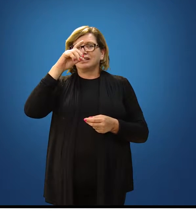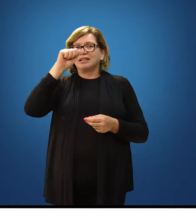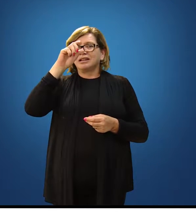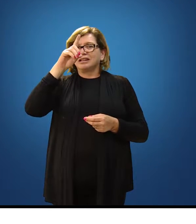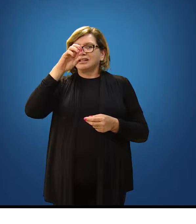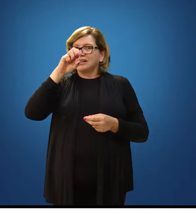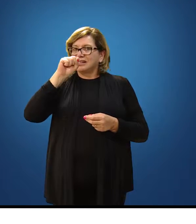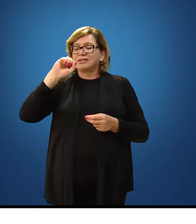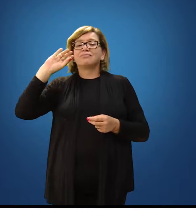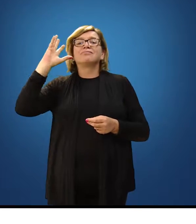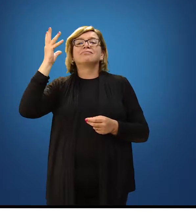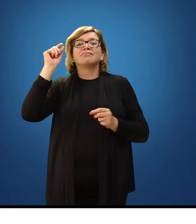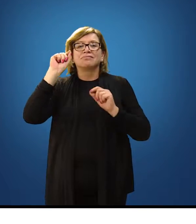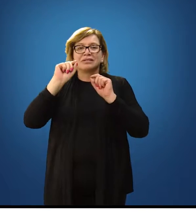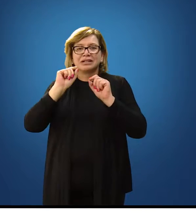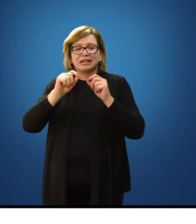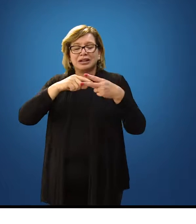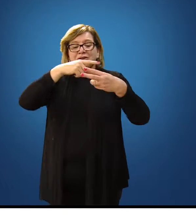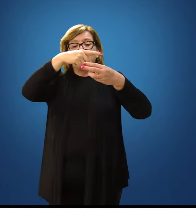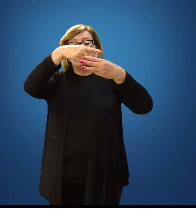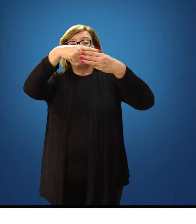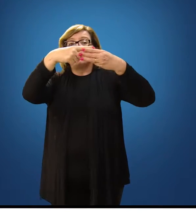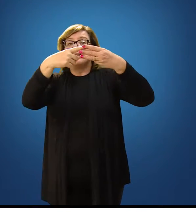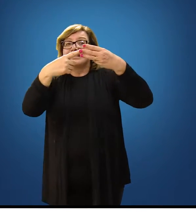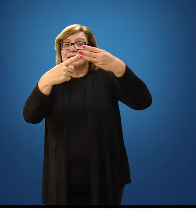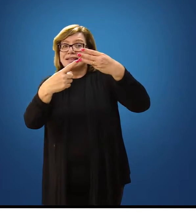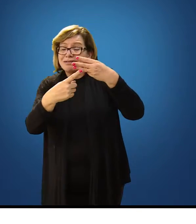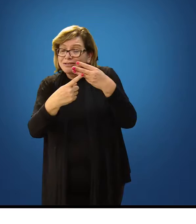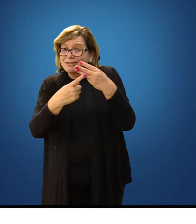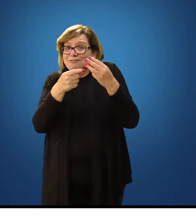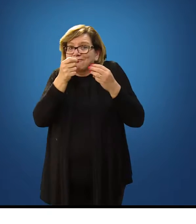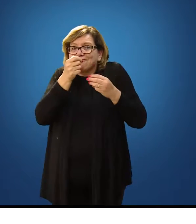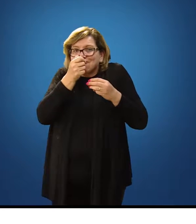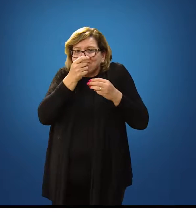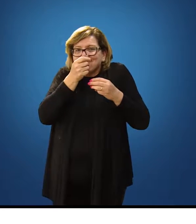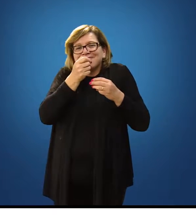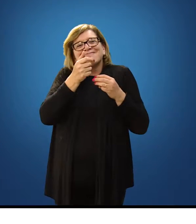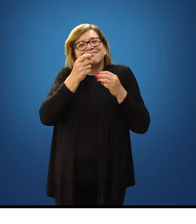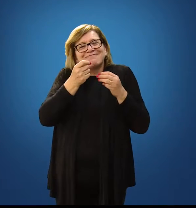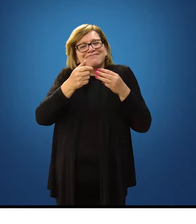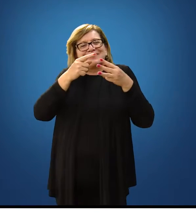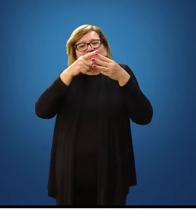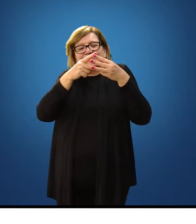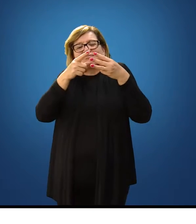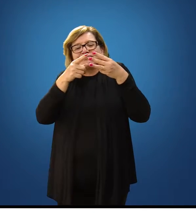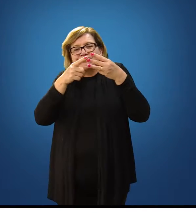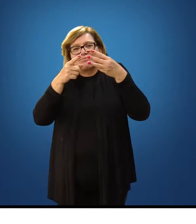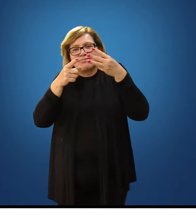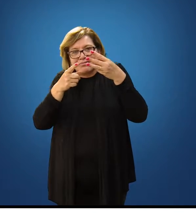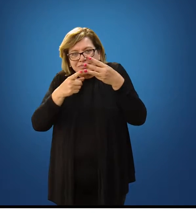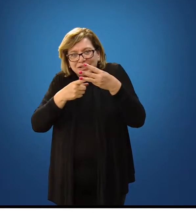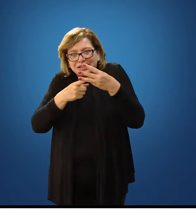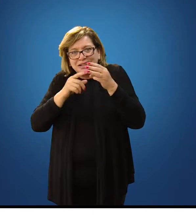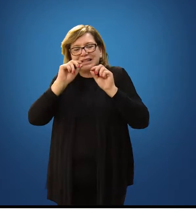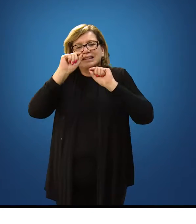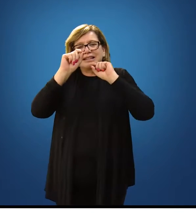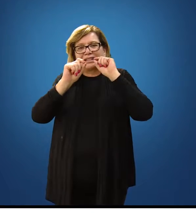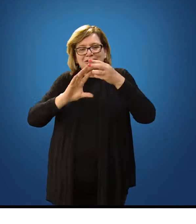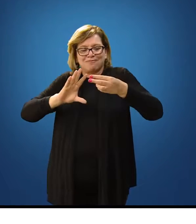comunidades tradicionais de faxinais. Então são 3 pequenas parcelas, vejam,